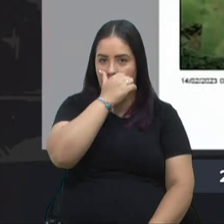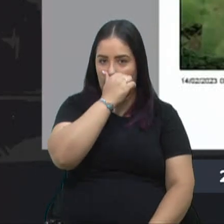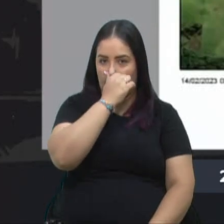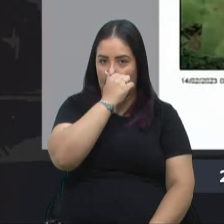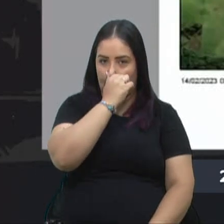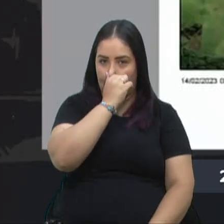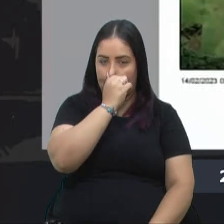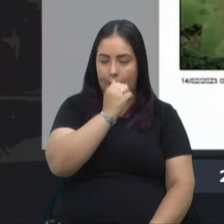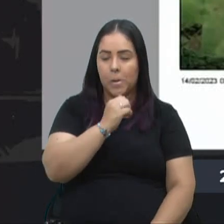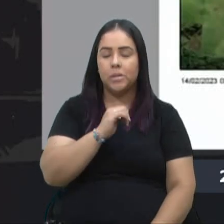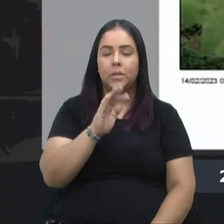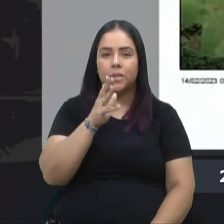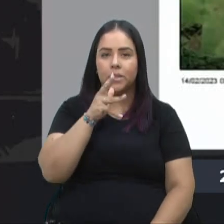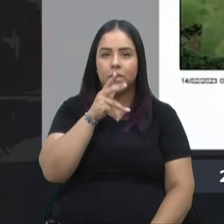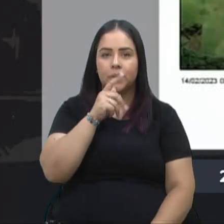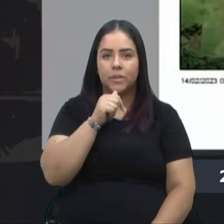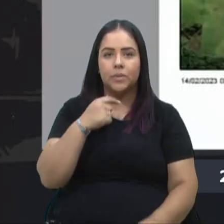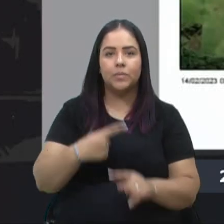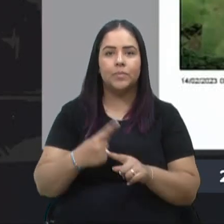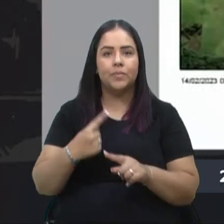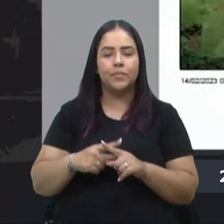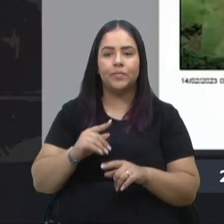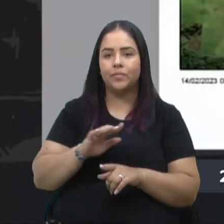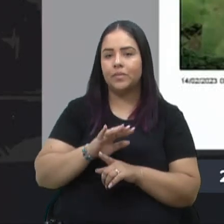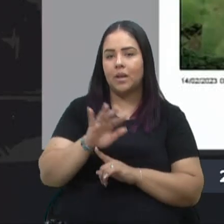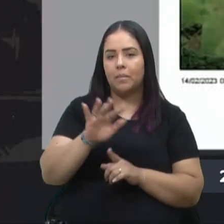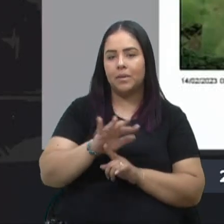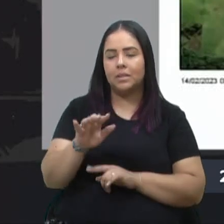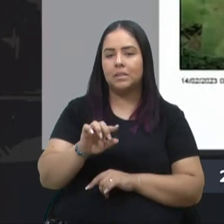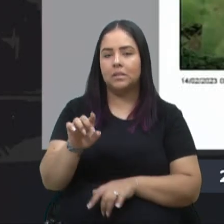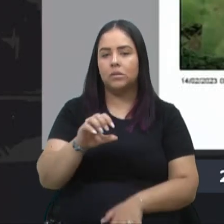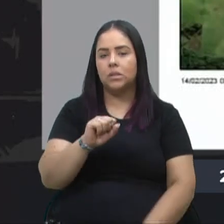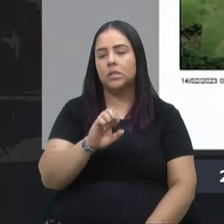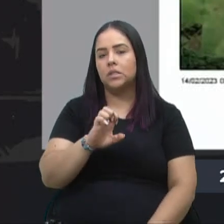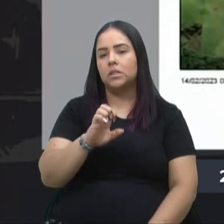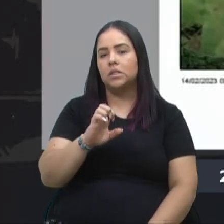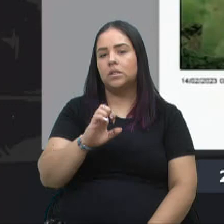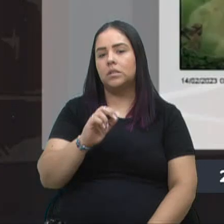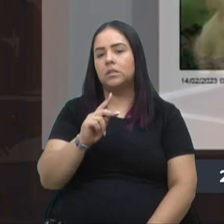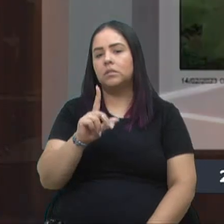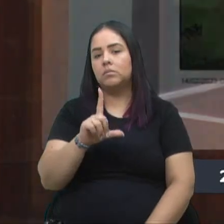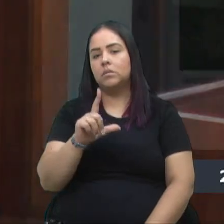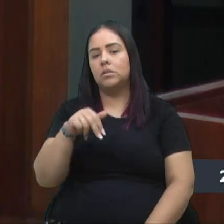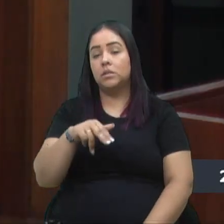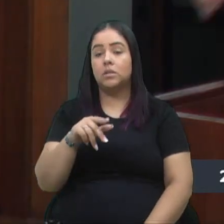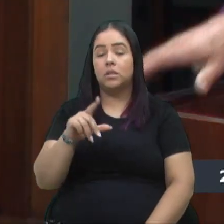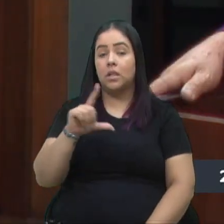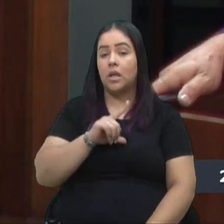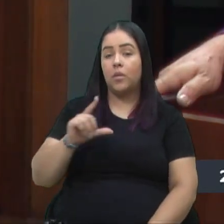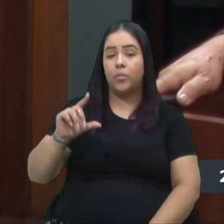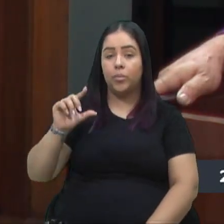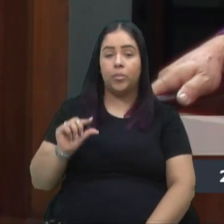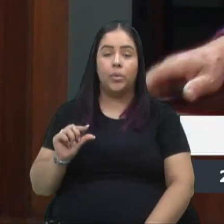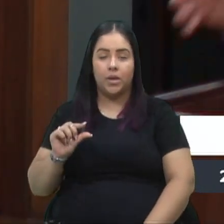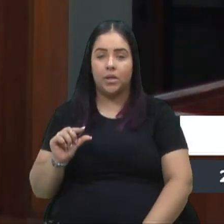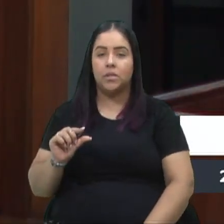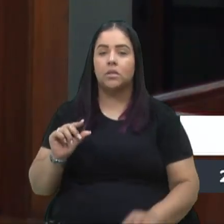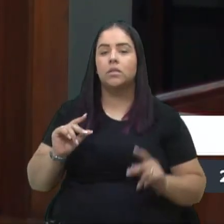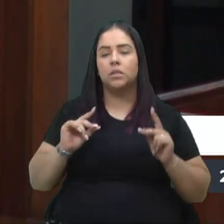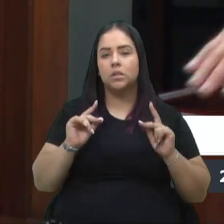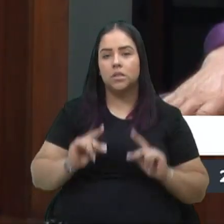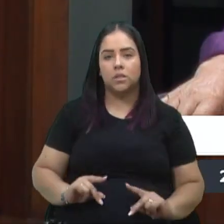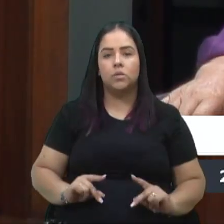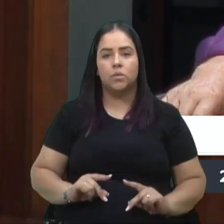a demanda ali não se plane é muito grande muito alta com poucos poucas pessoas deliberando isso mas